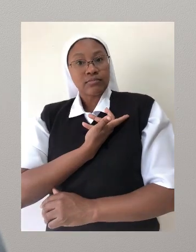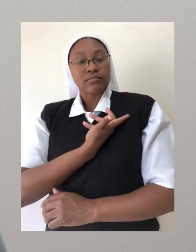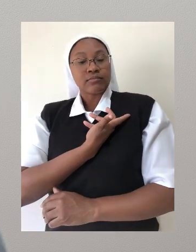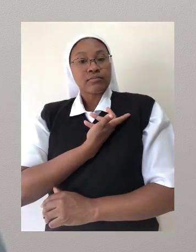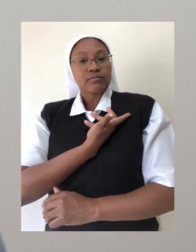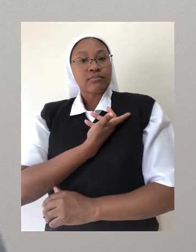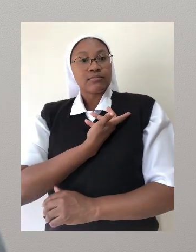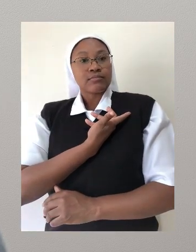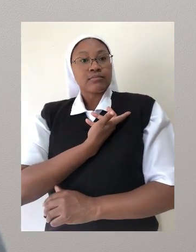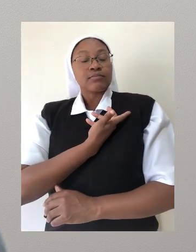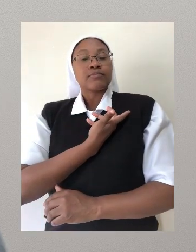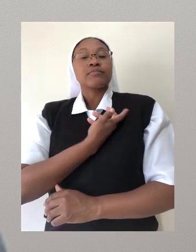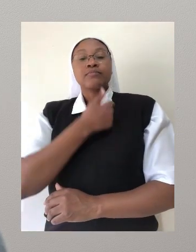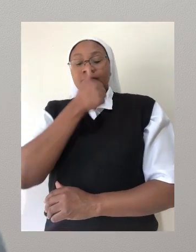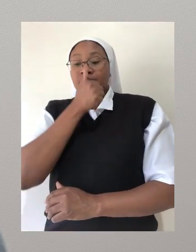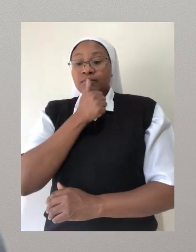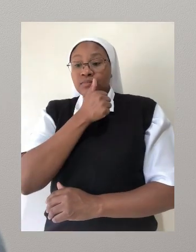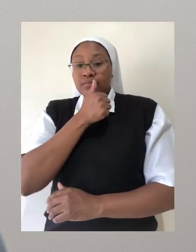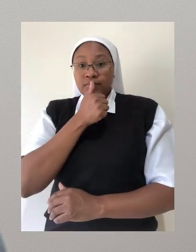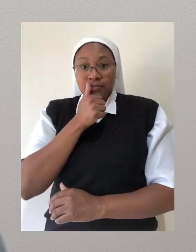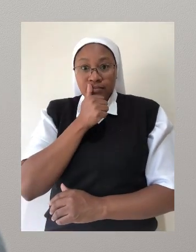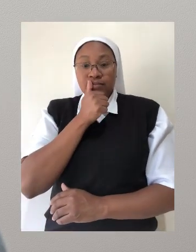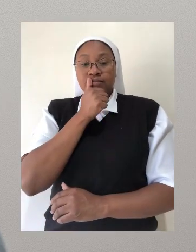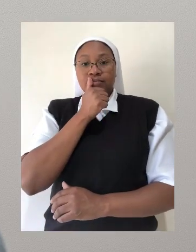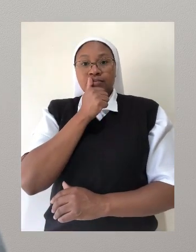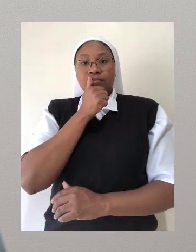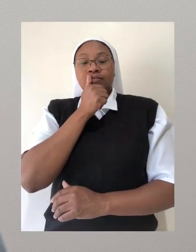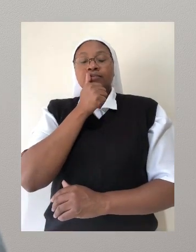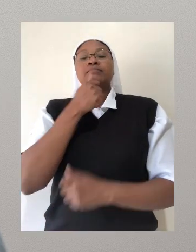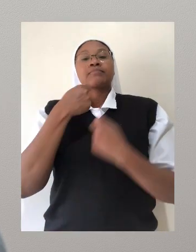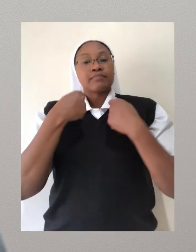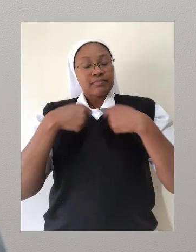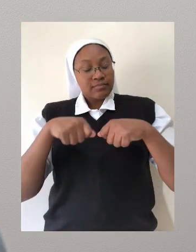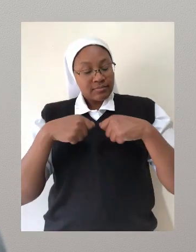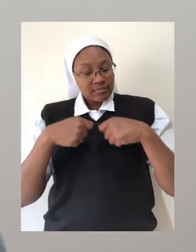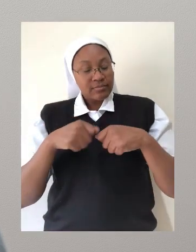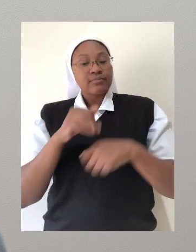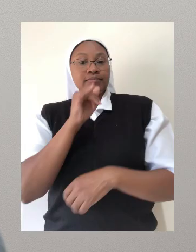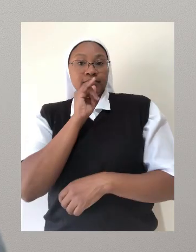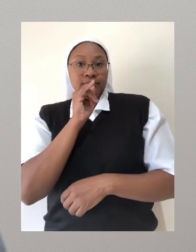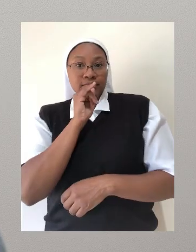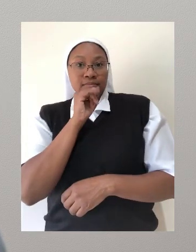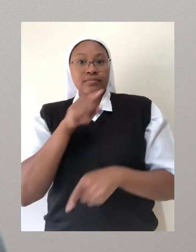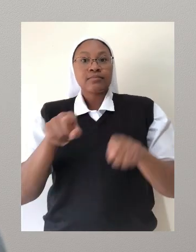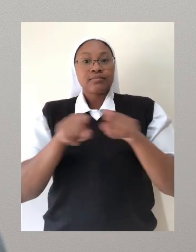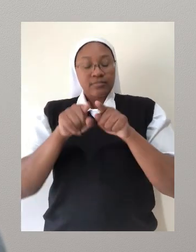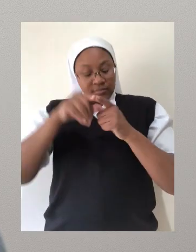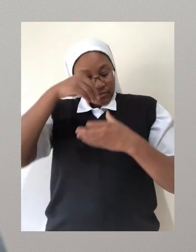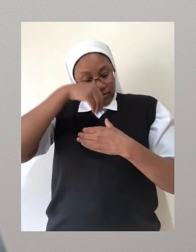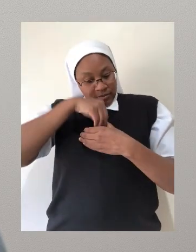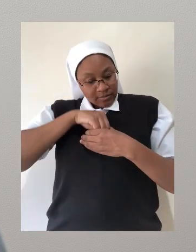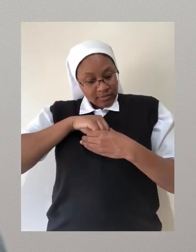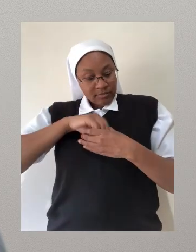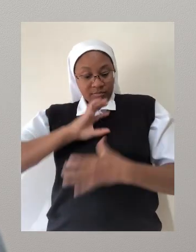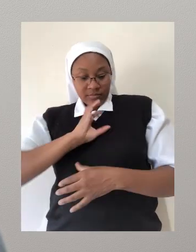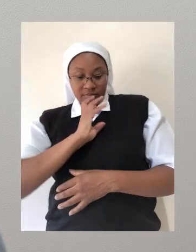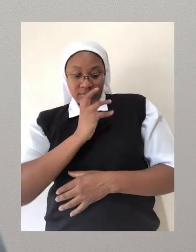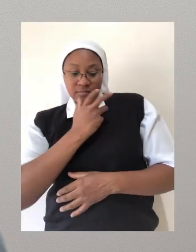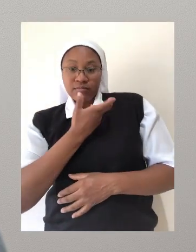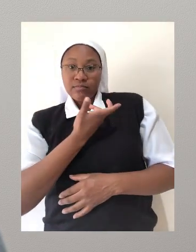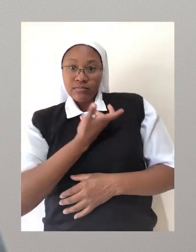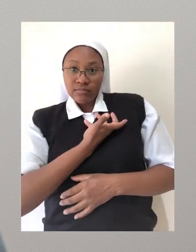se converter. As obras de penitência quaresmal, são o jejum, por exemplo, são um sinal exterior